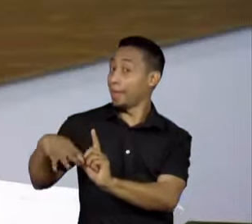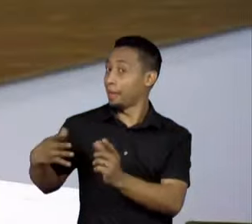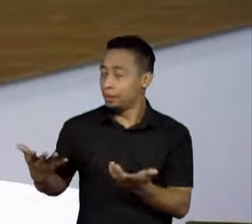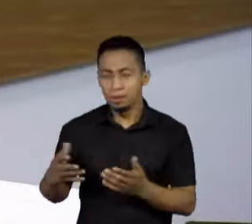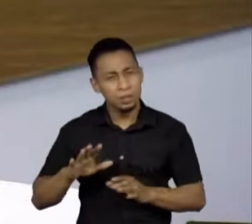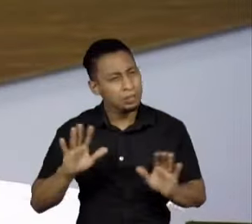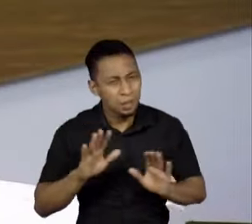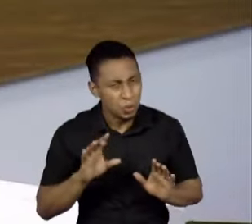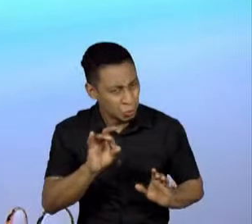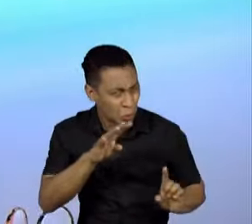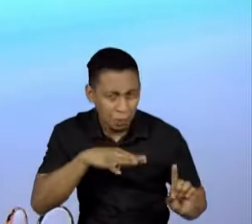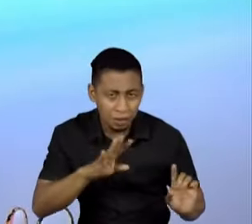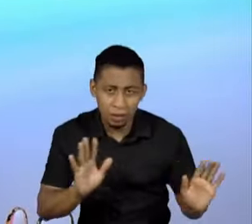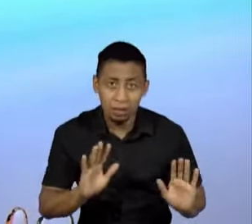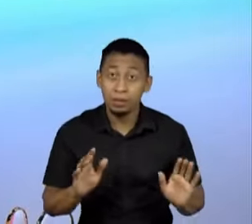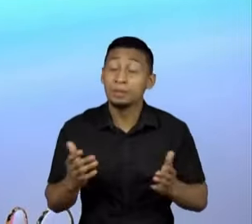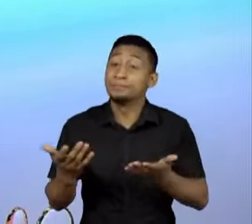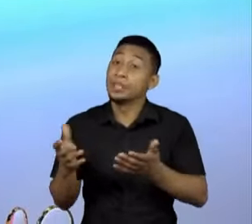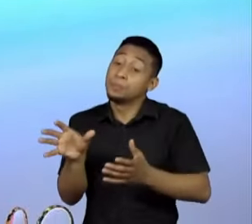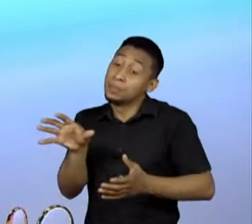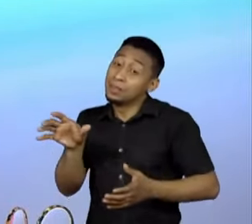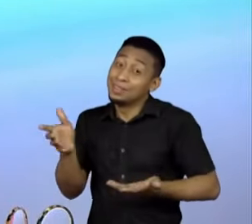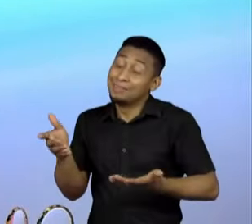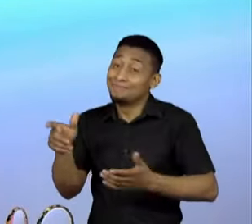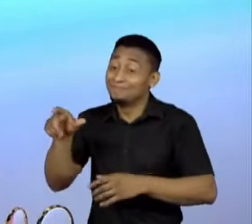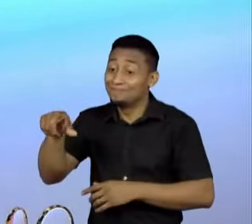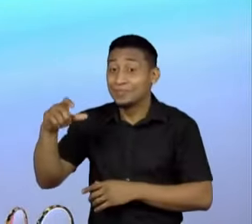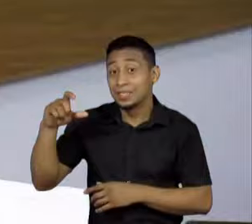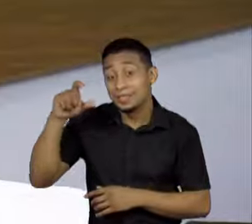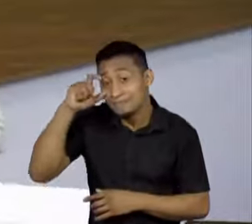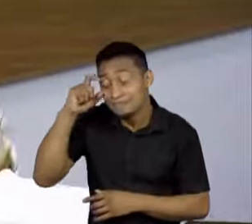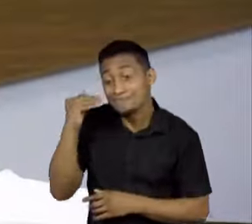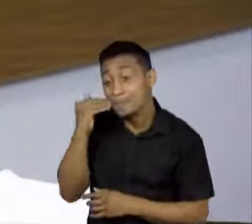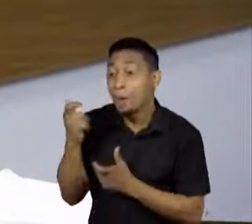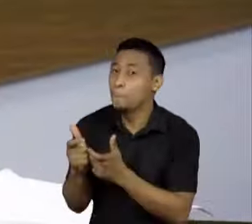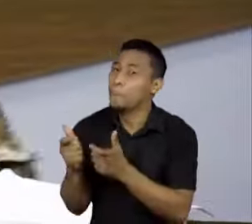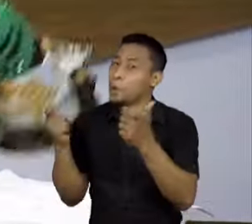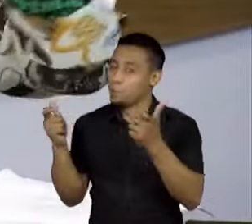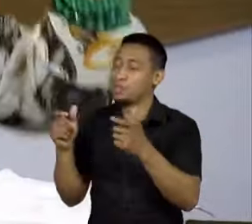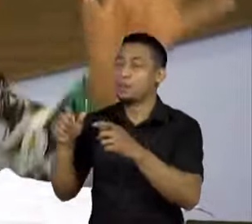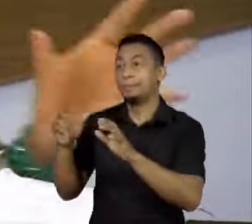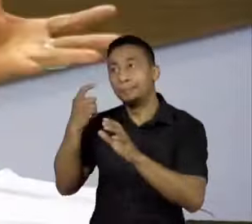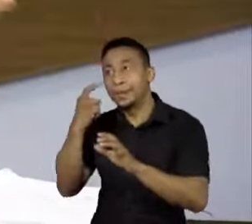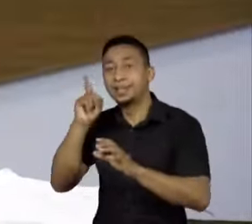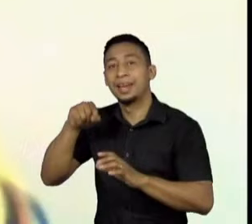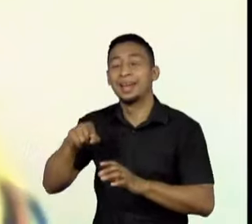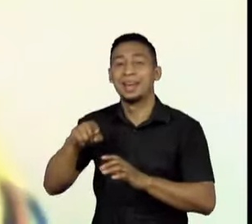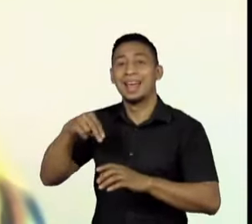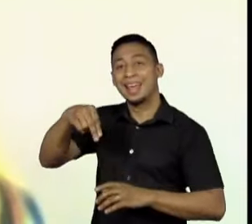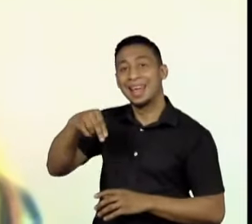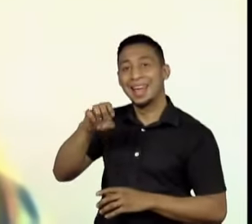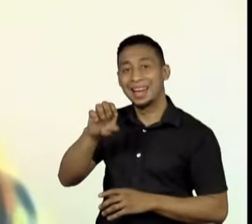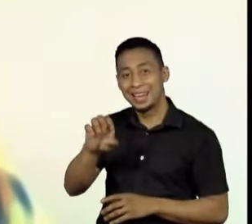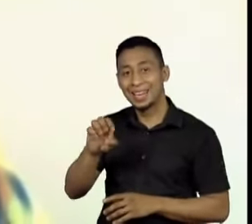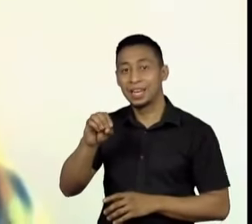neologismo. Não. Esse caso é visto como neologismo. Ah, sim, entendo. É, você tem um nome, sim. Né?